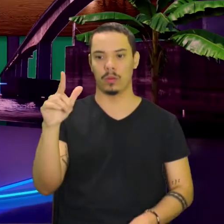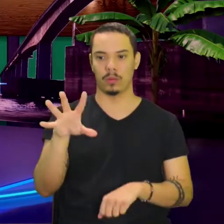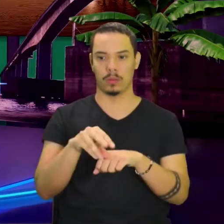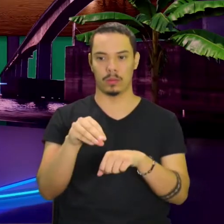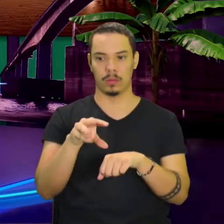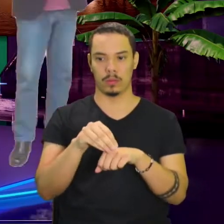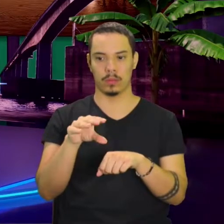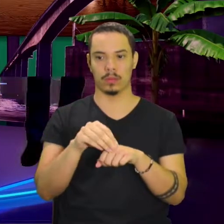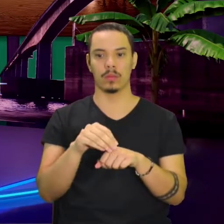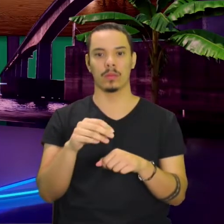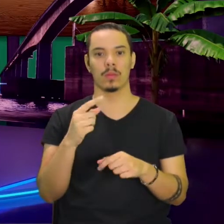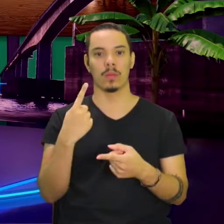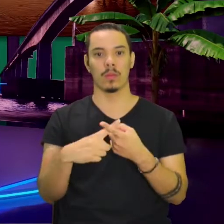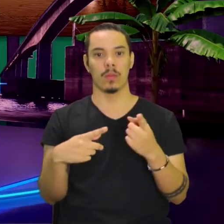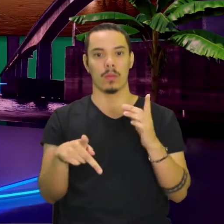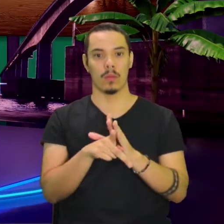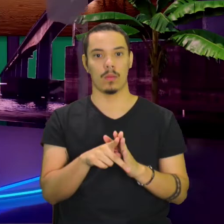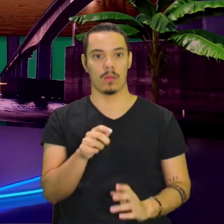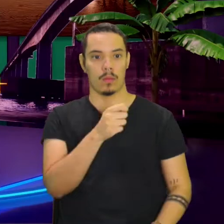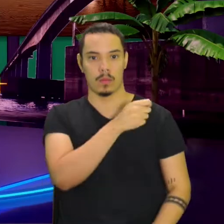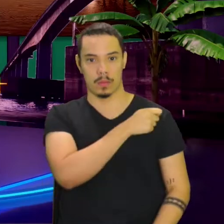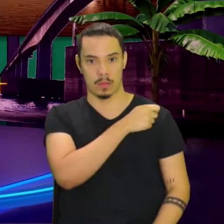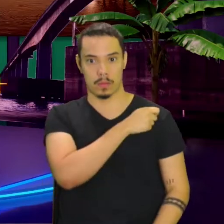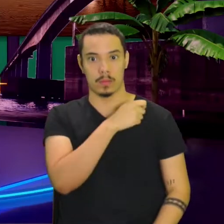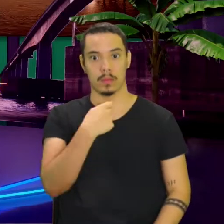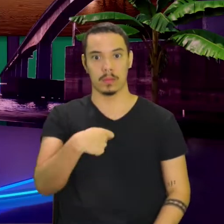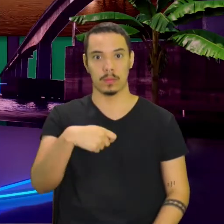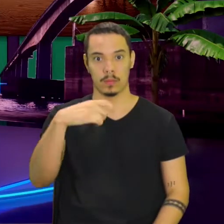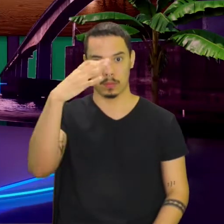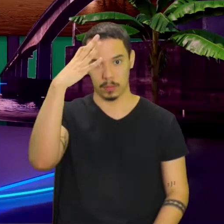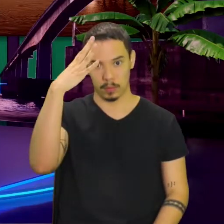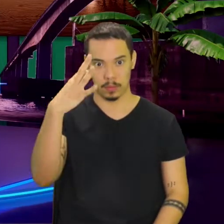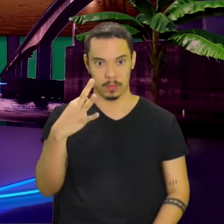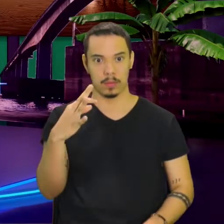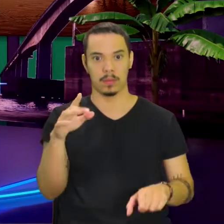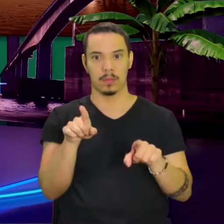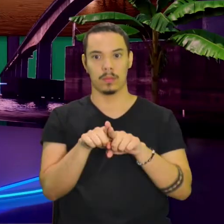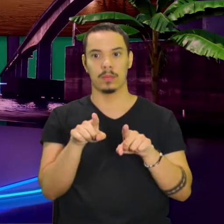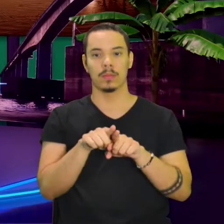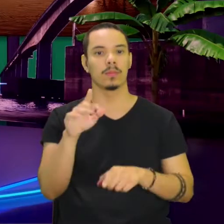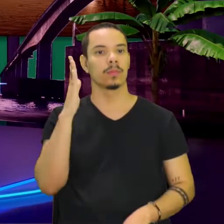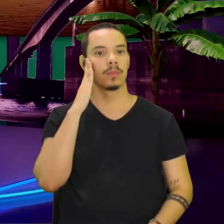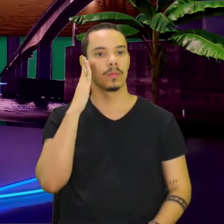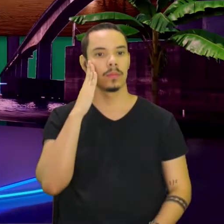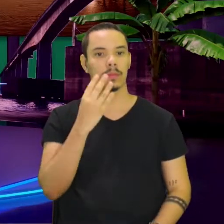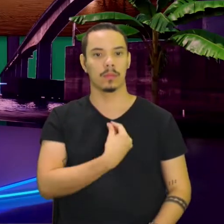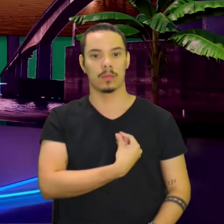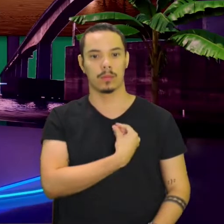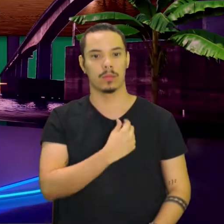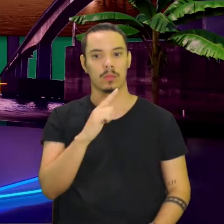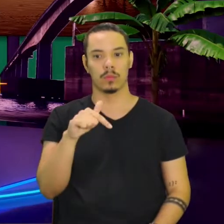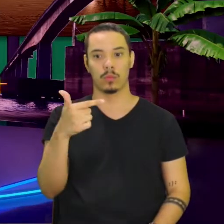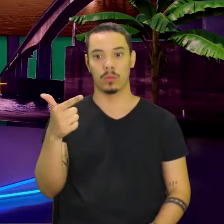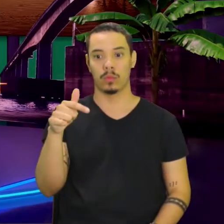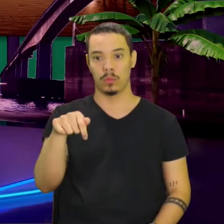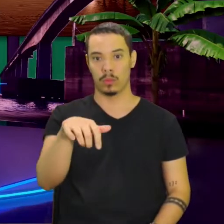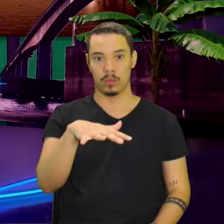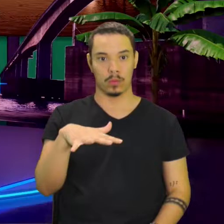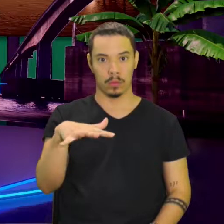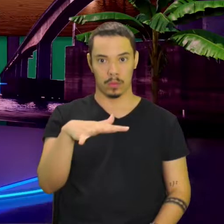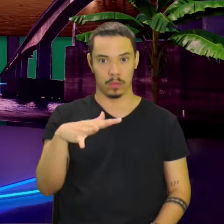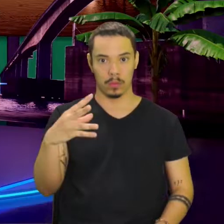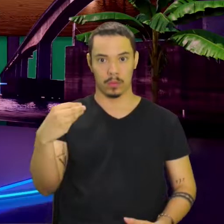querido aluno tem que entender, saber que existem situações de